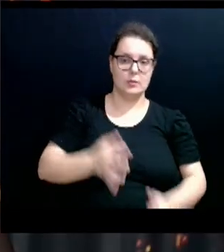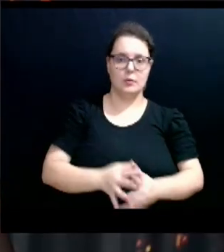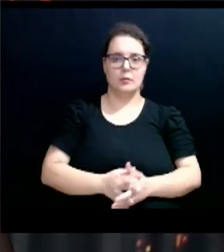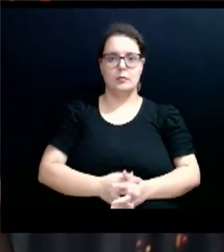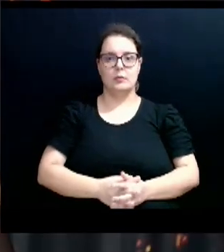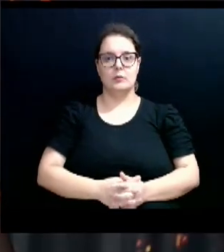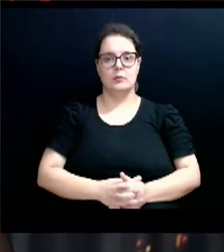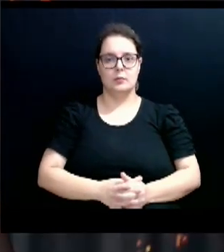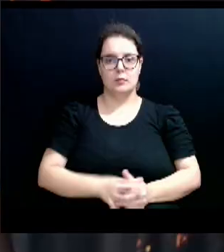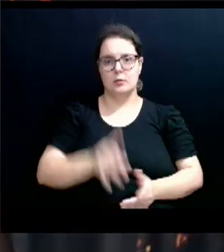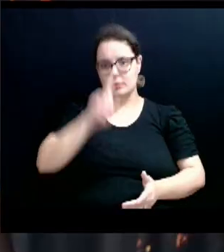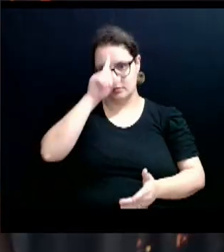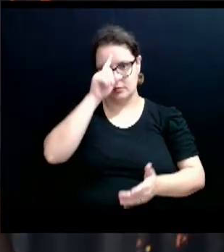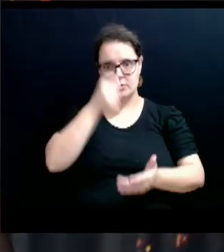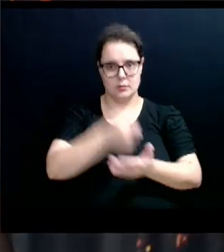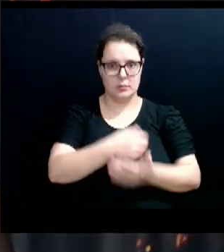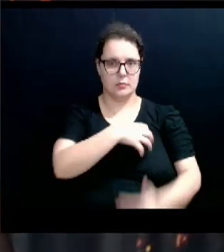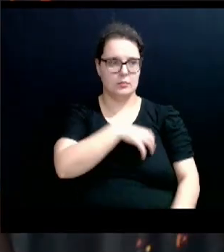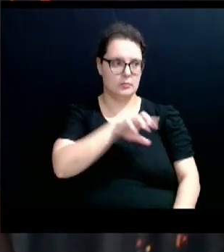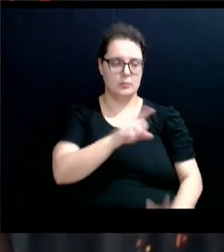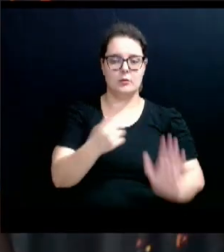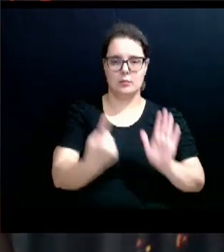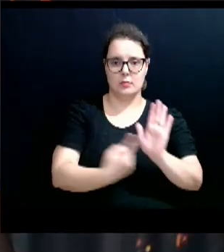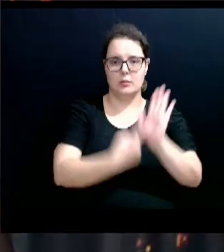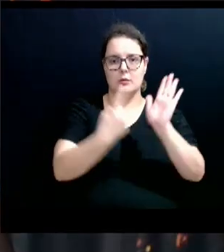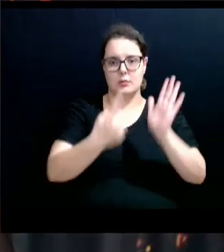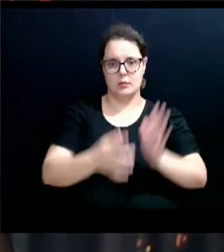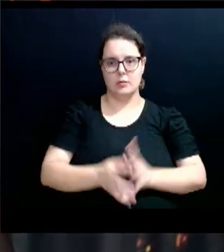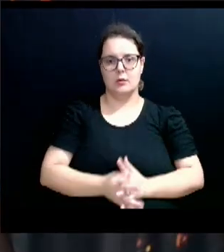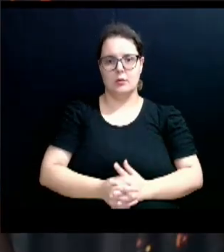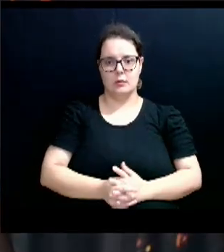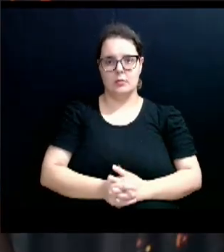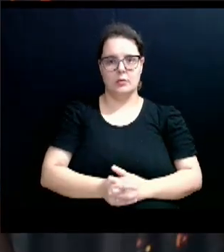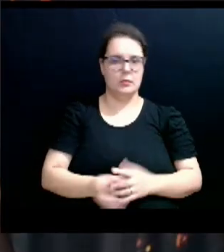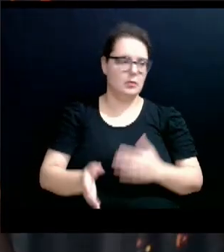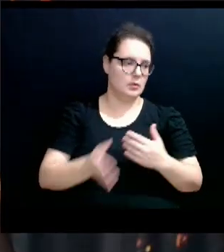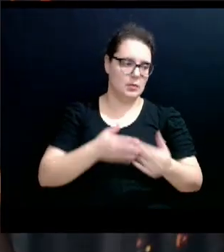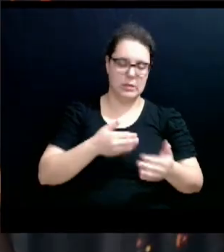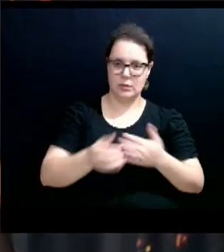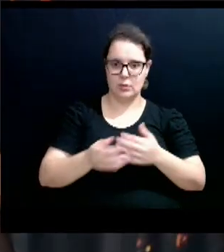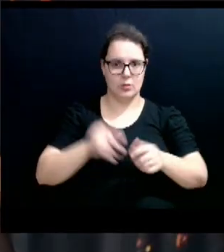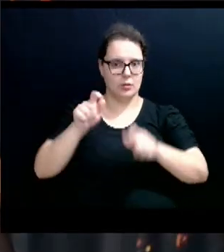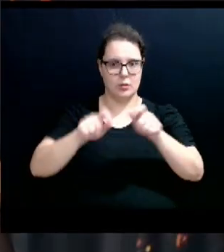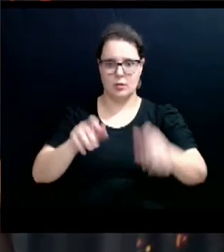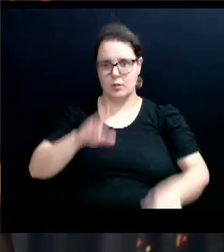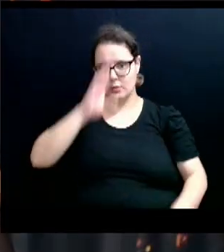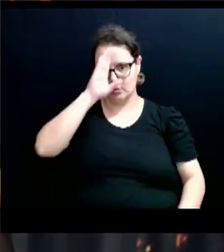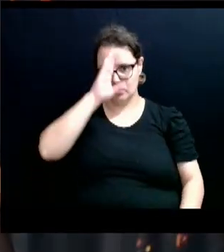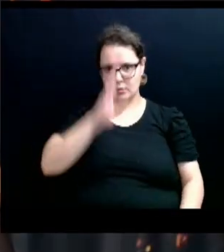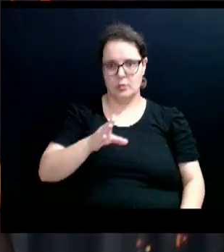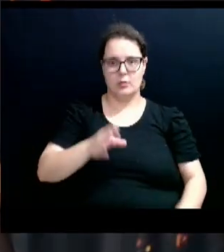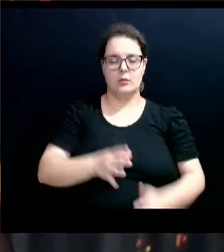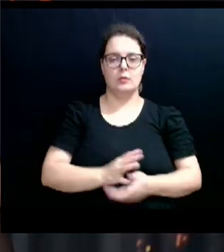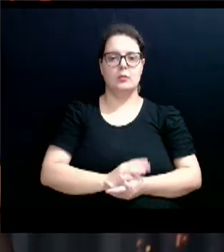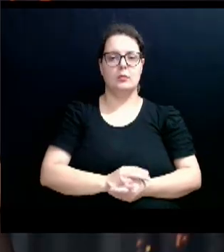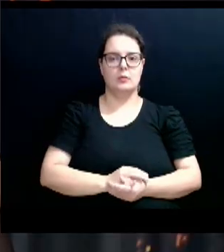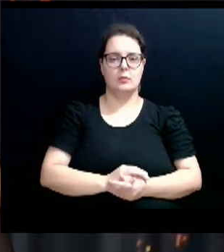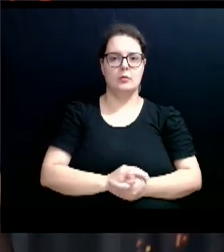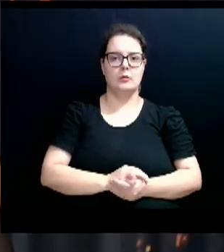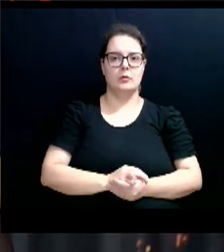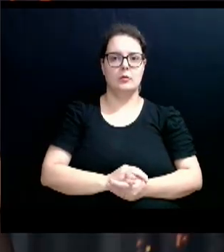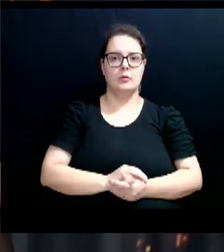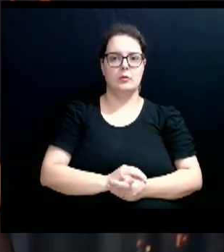Definitivamente Salvador é um marco na vida de qualquer pessoa, principalmente uma pessoa, né, que se reconhece próximo